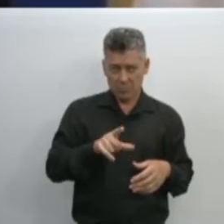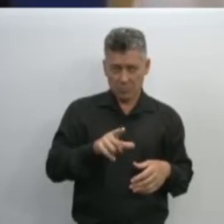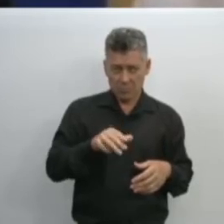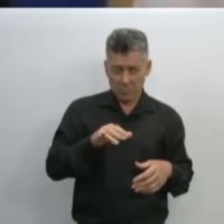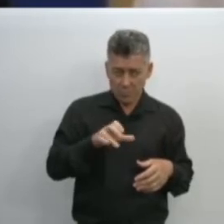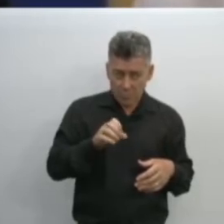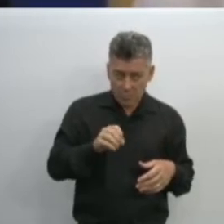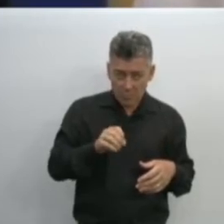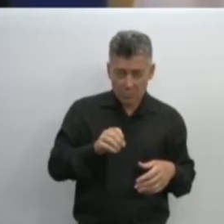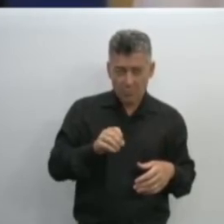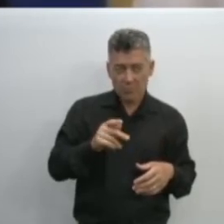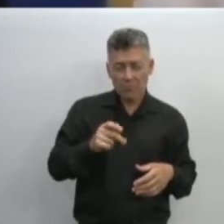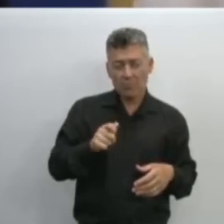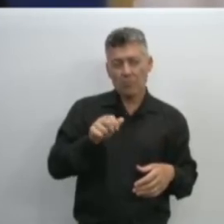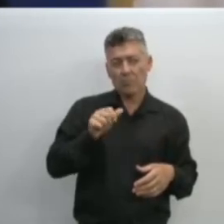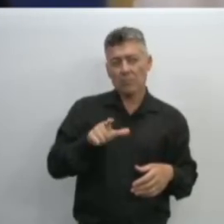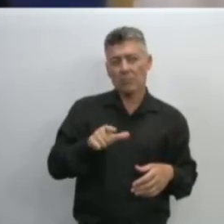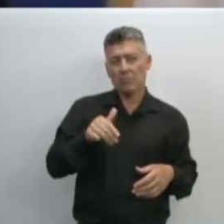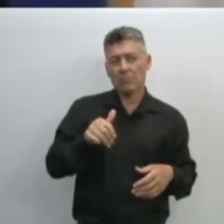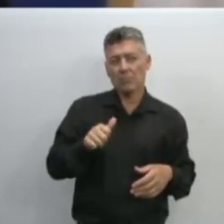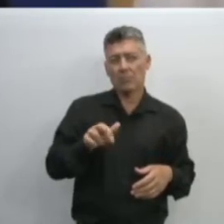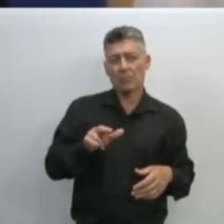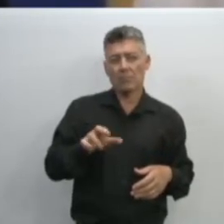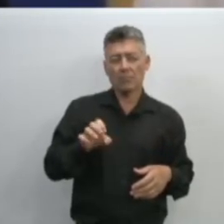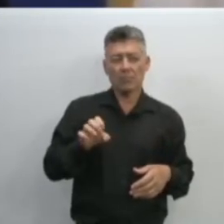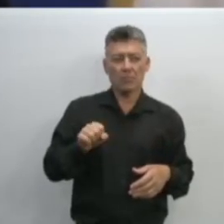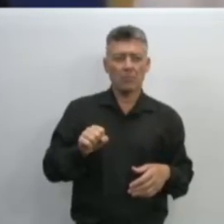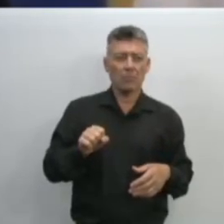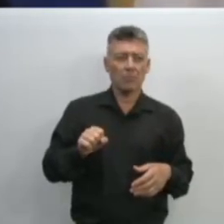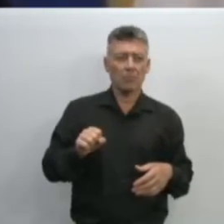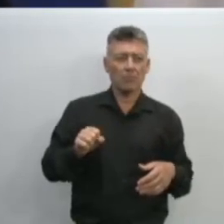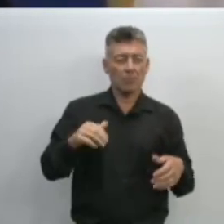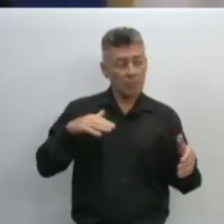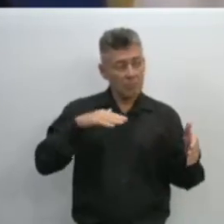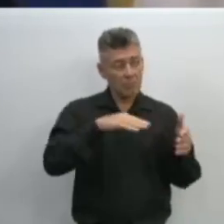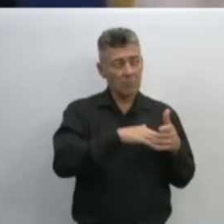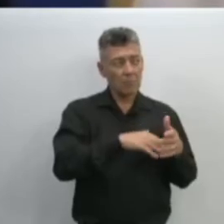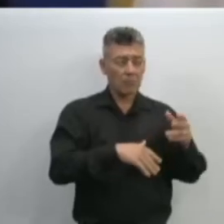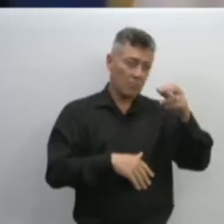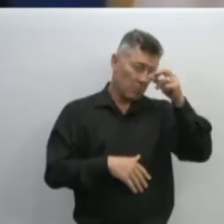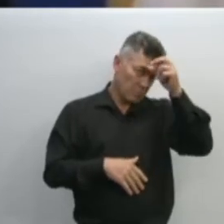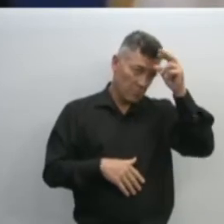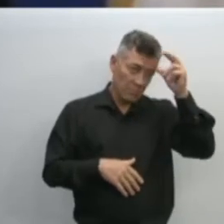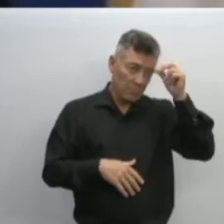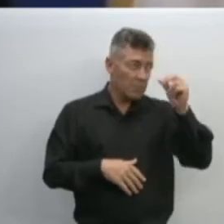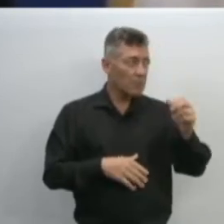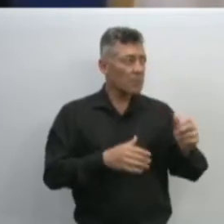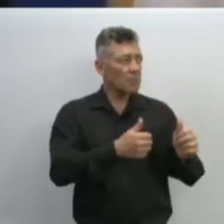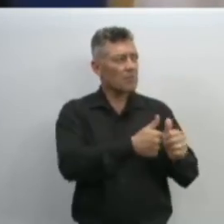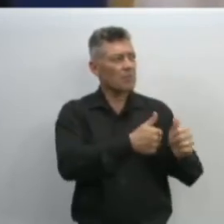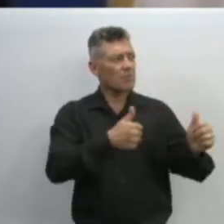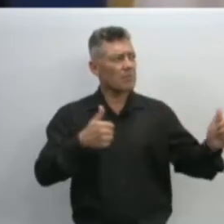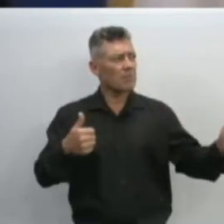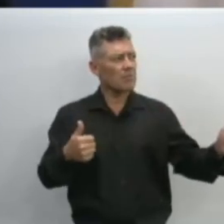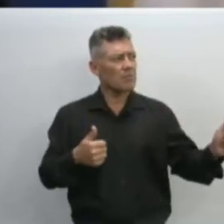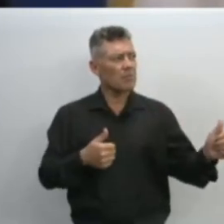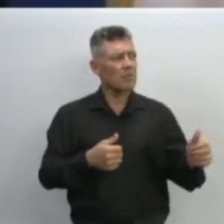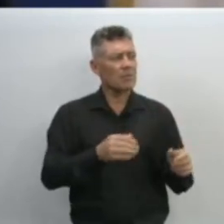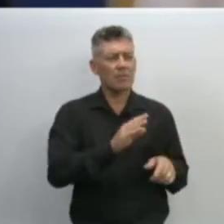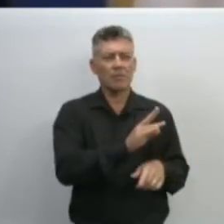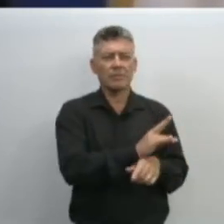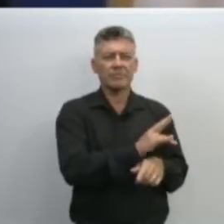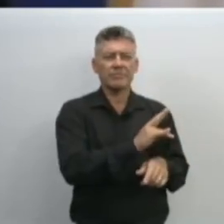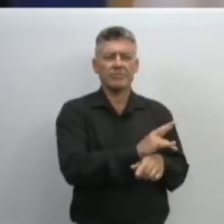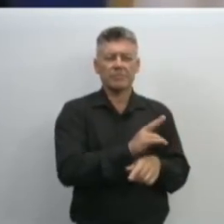passeata que veio da Ribeira, da ocupação Emanuel Bezerra até a porta da prefeitura, estiveram lá acampados até agora, o meio da tarde.